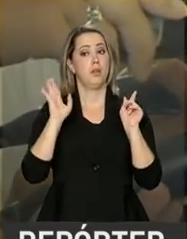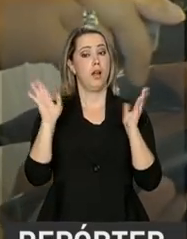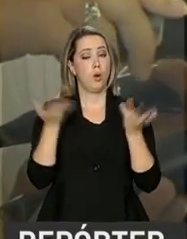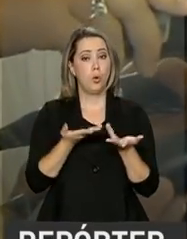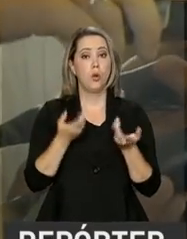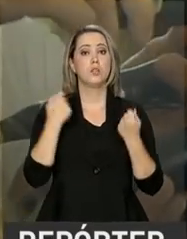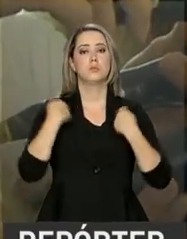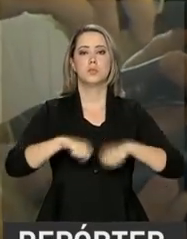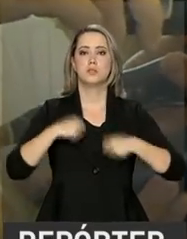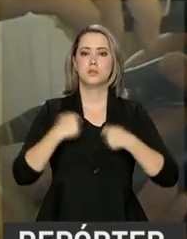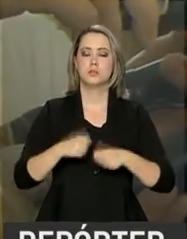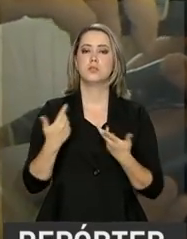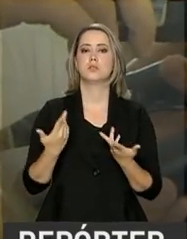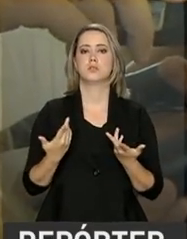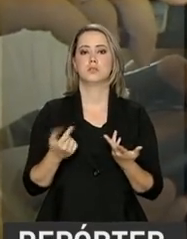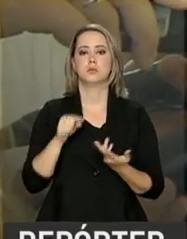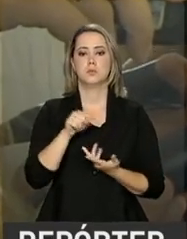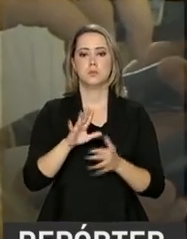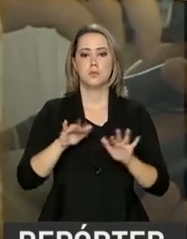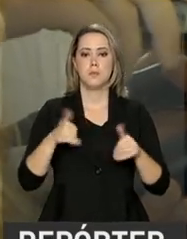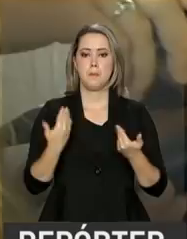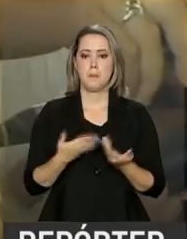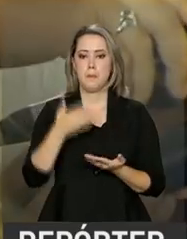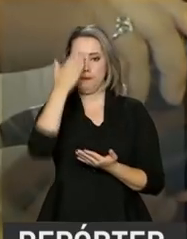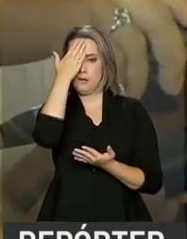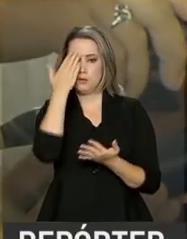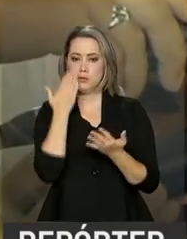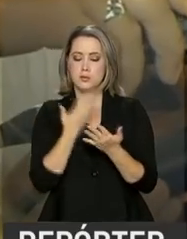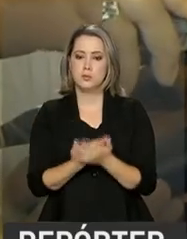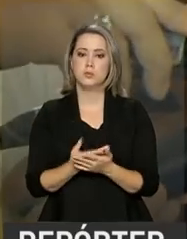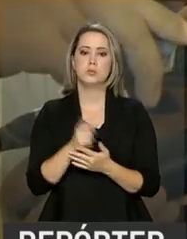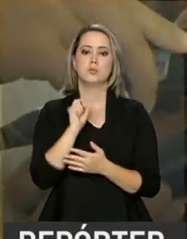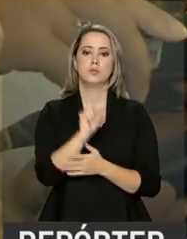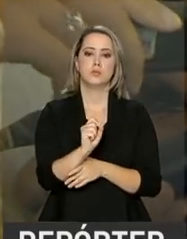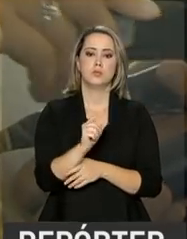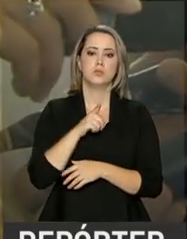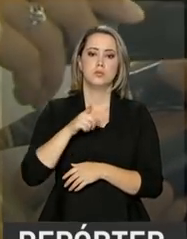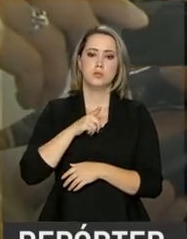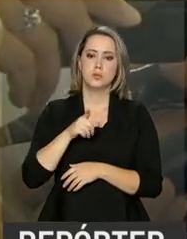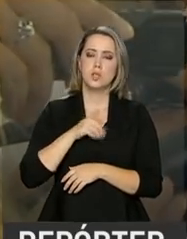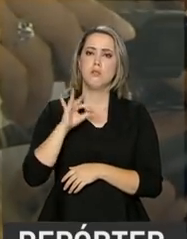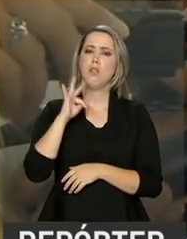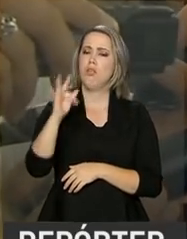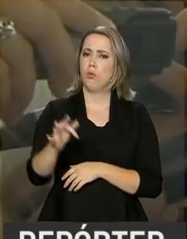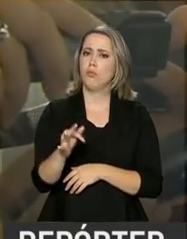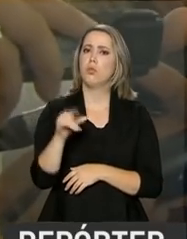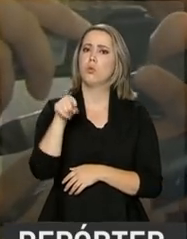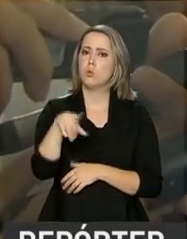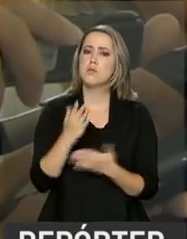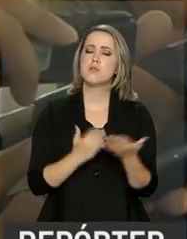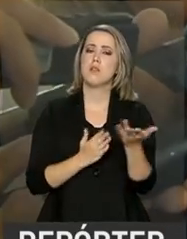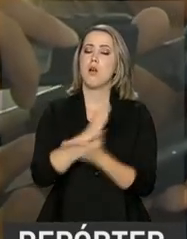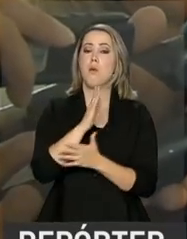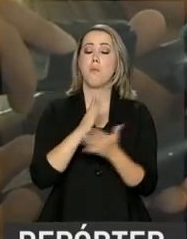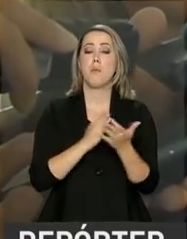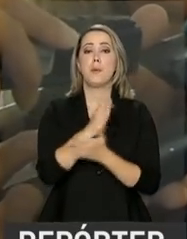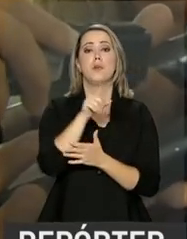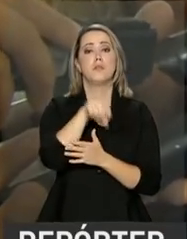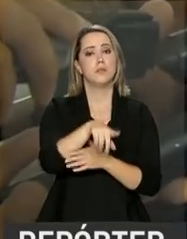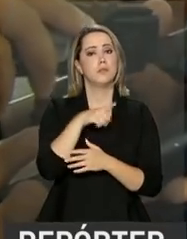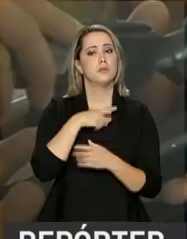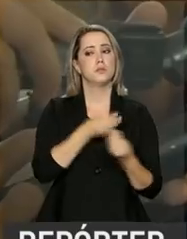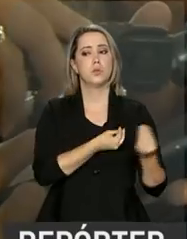hora portanto acreditamos que haverá a aprovação de algo que